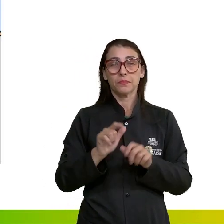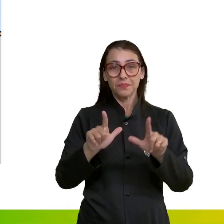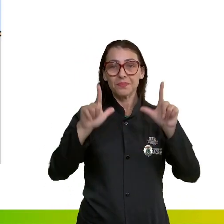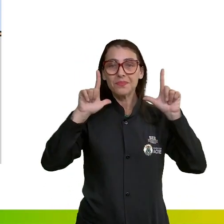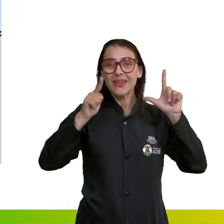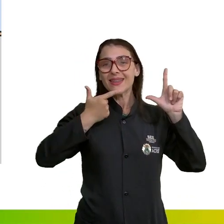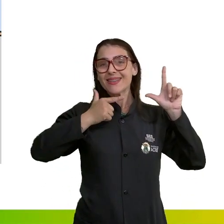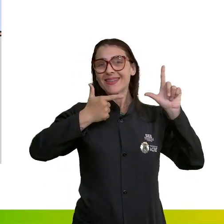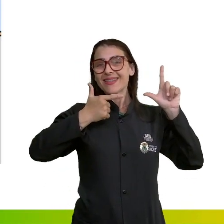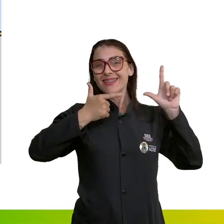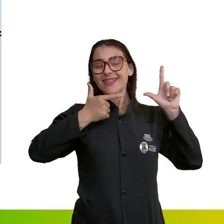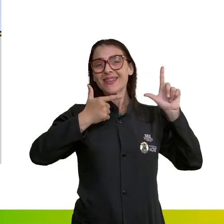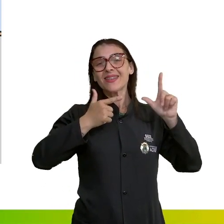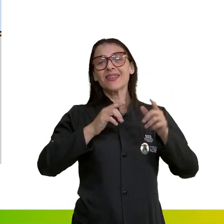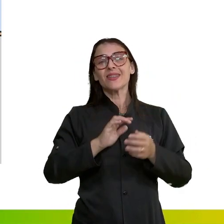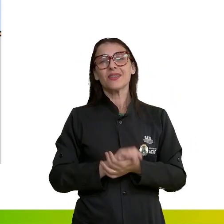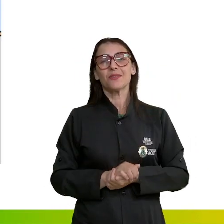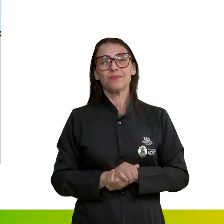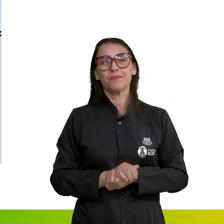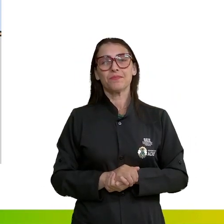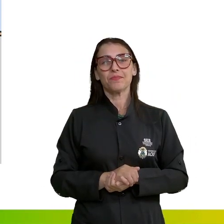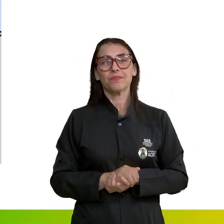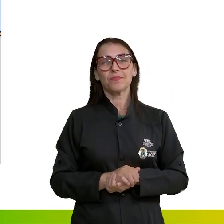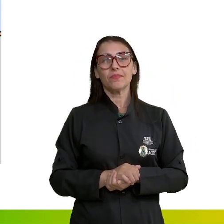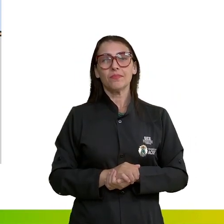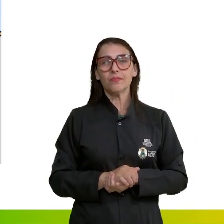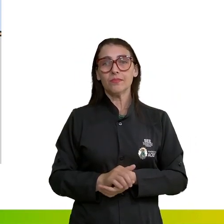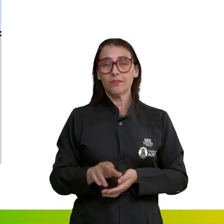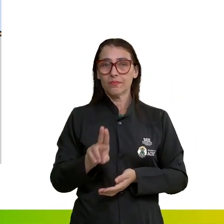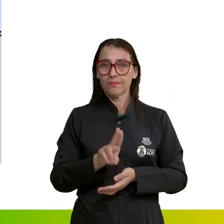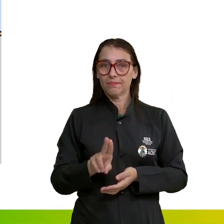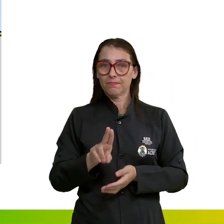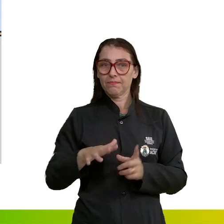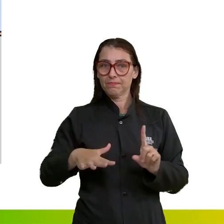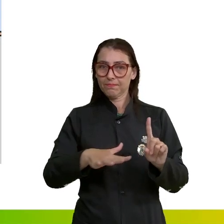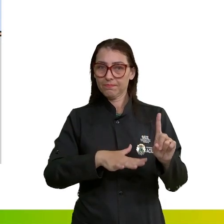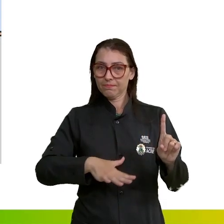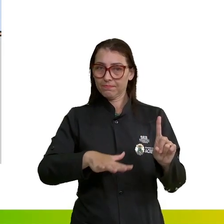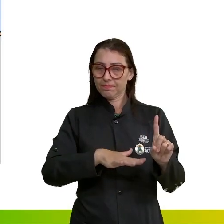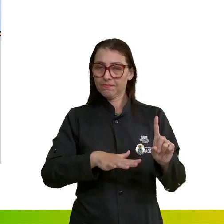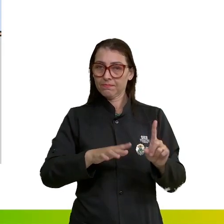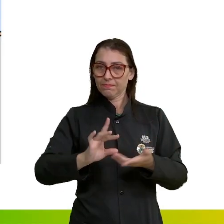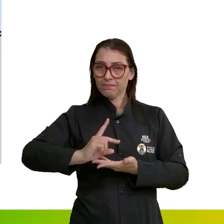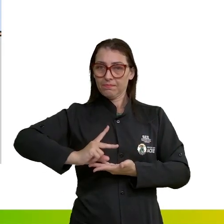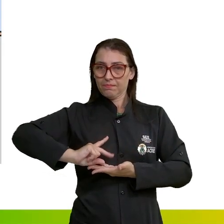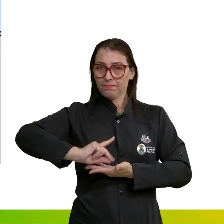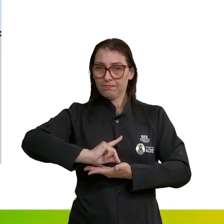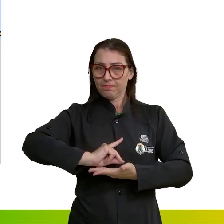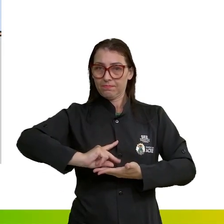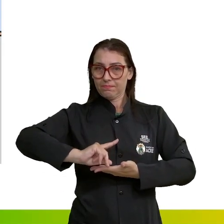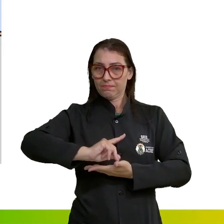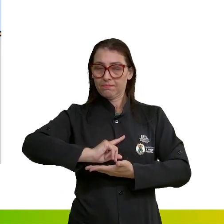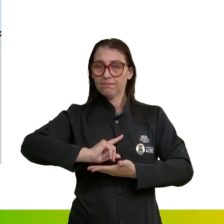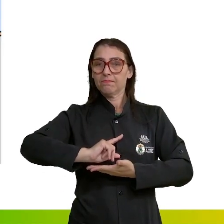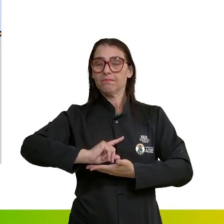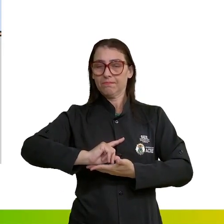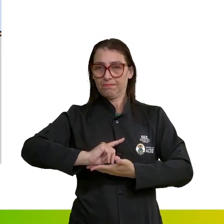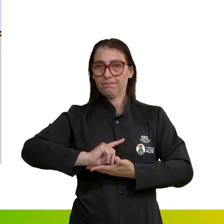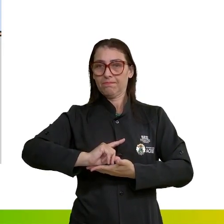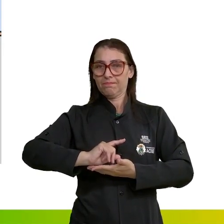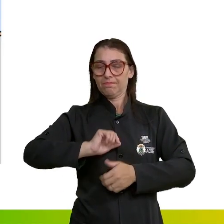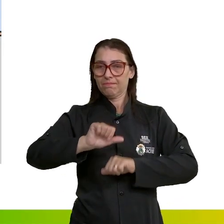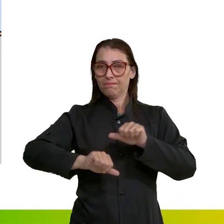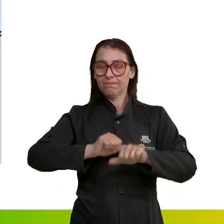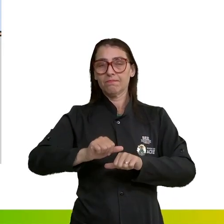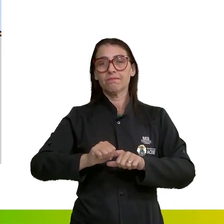charge de Oswaldino Vieira, que ele diz: o consumismo na sociedade capitalista e obsolescência programada. Vamos ler a